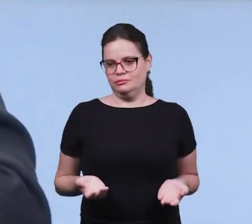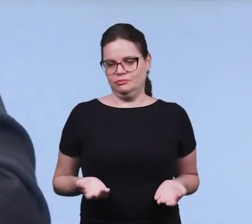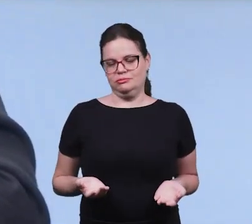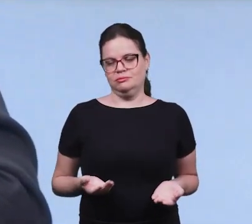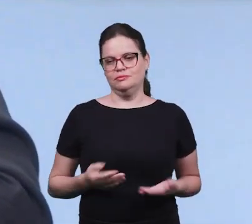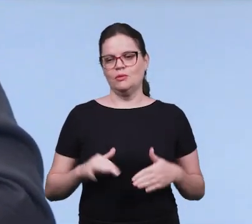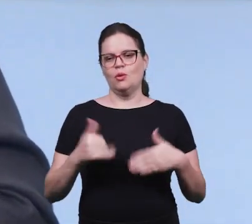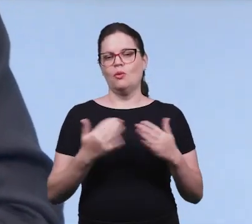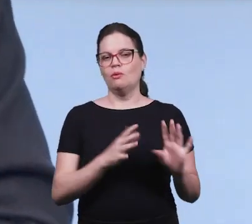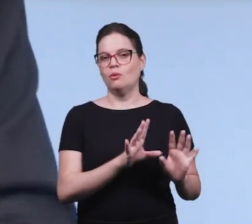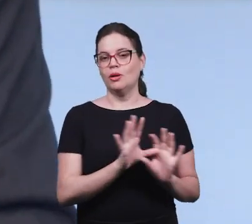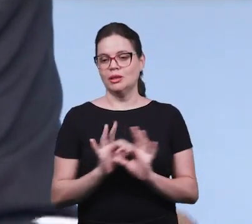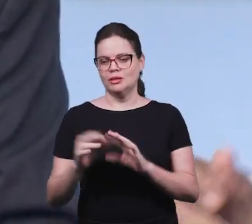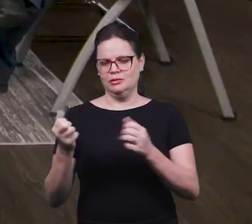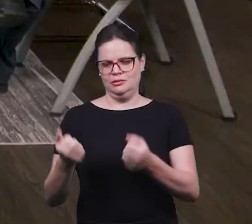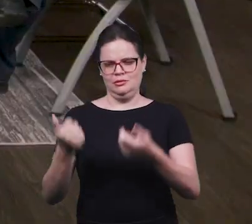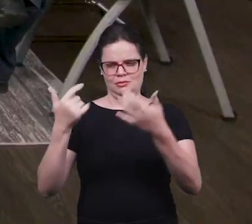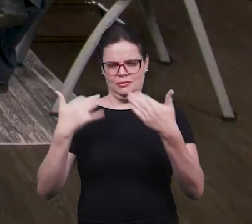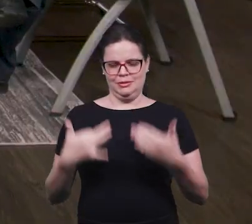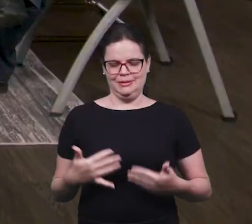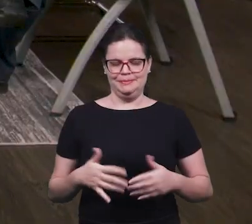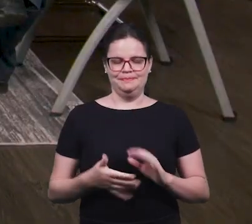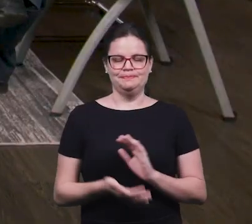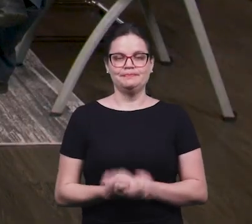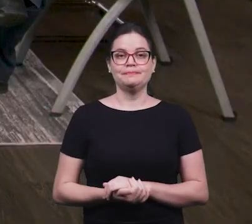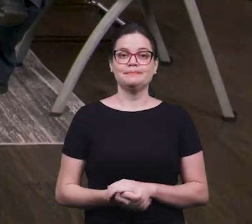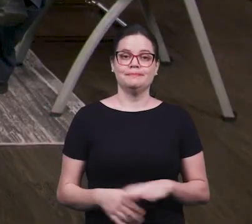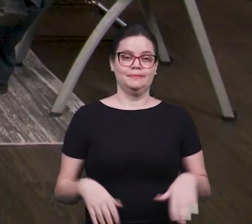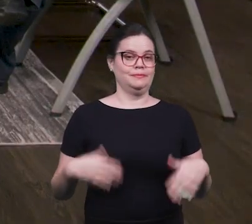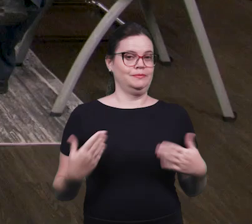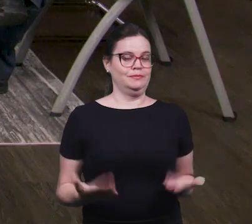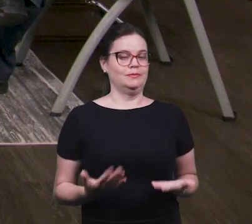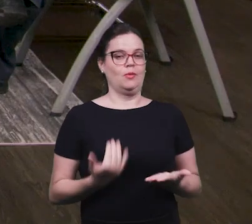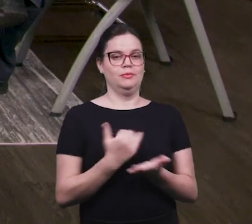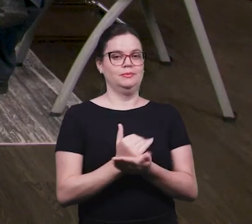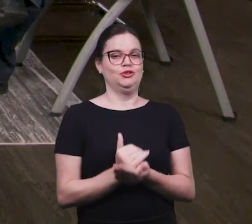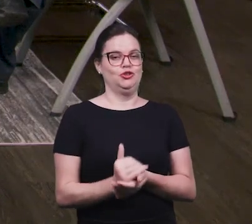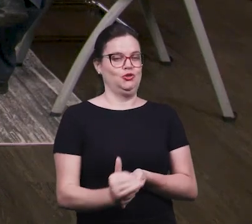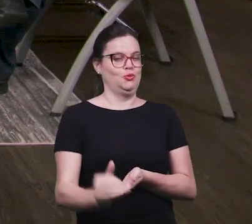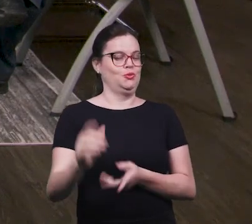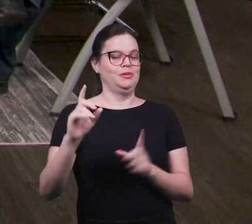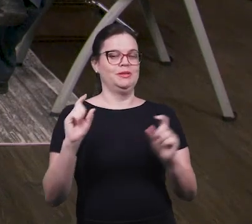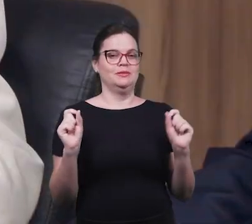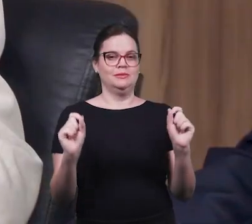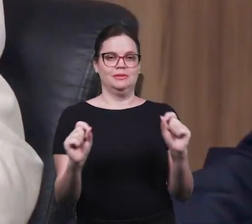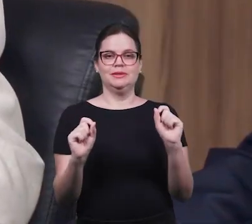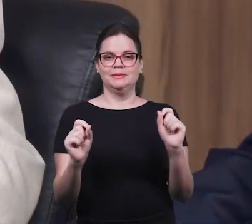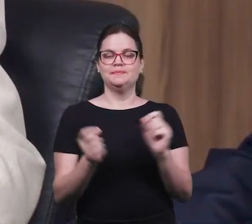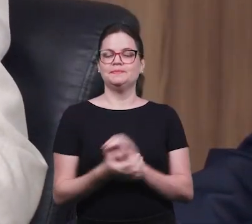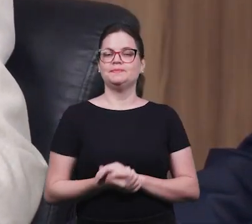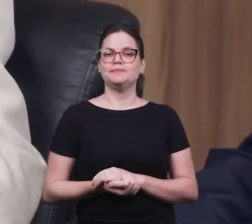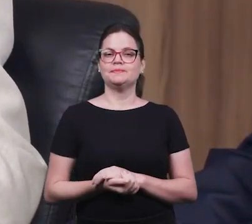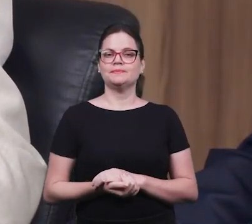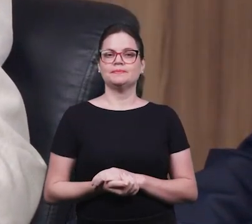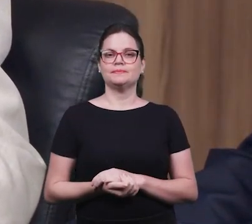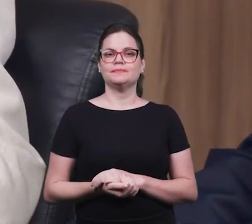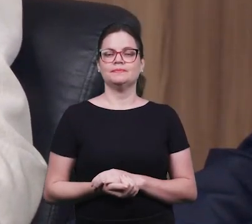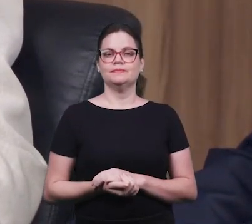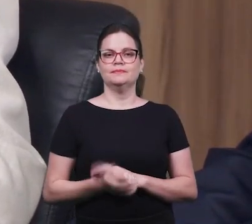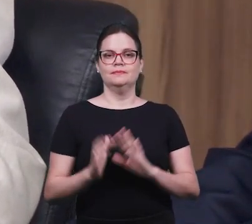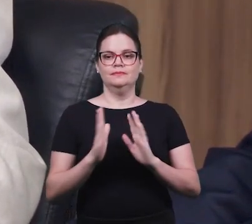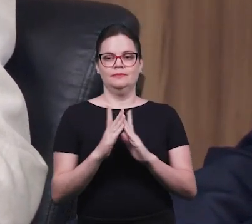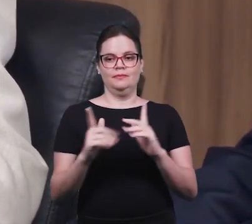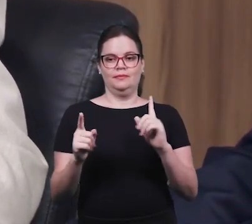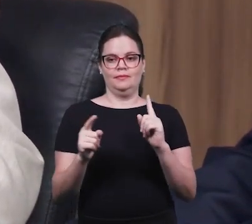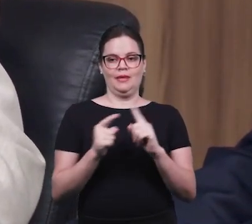a contextualização que você vai fazer? Inicialmente, é dizer que a igreja tem uma